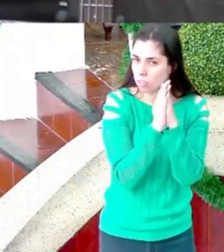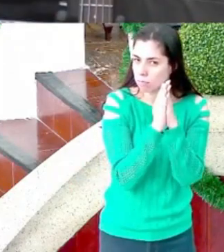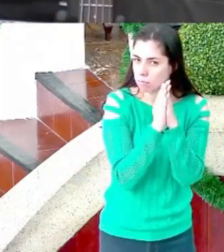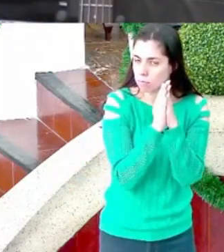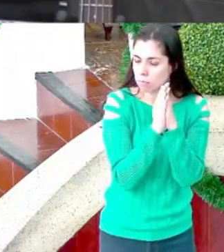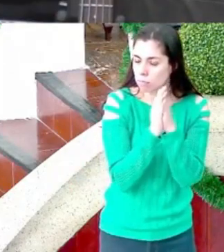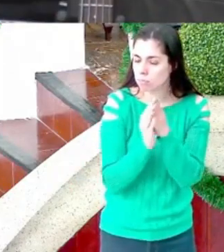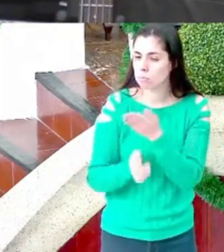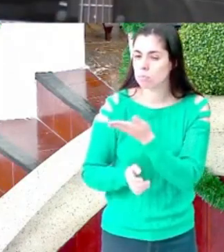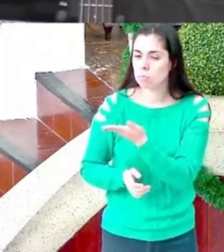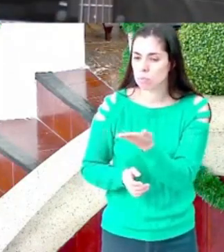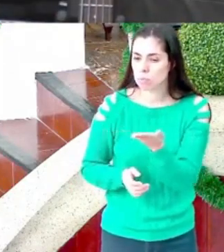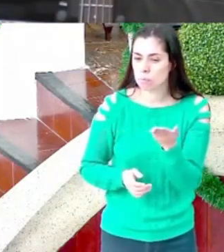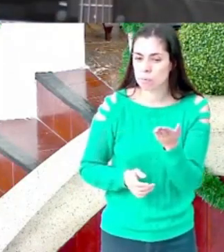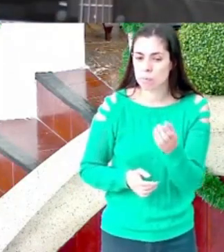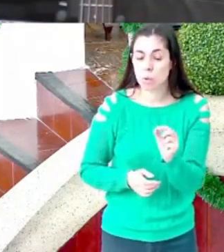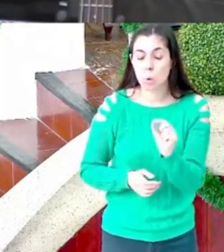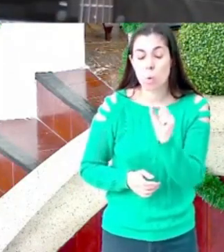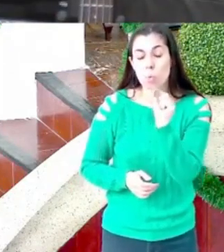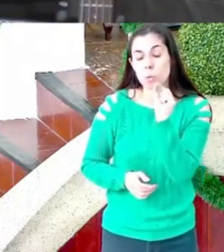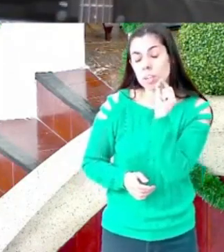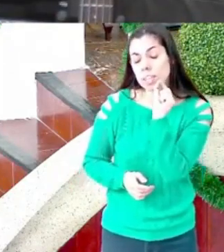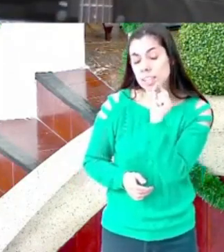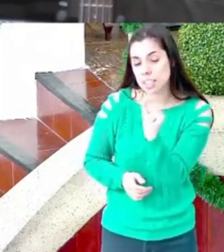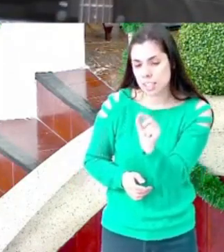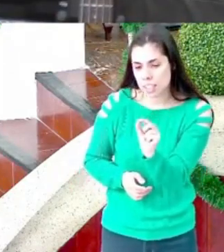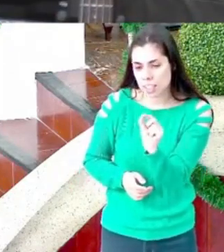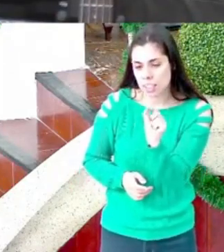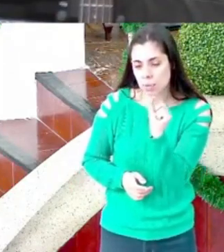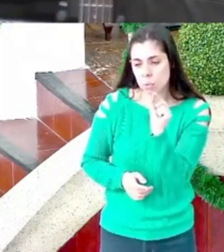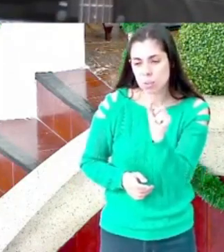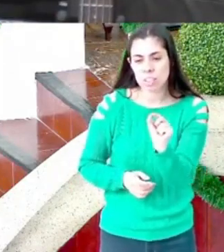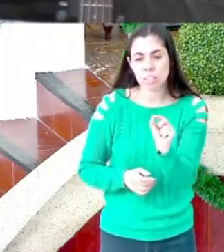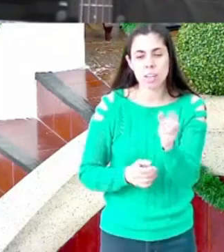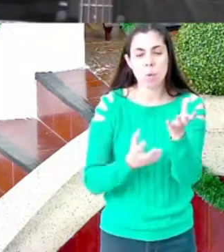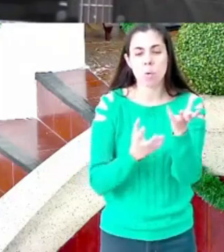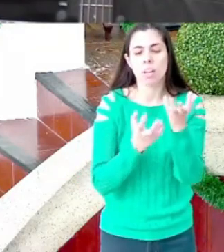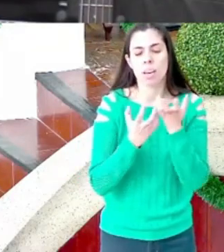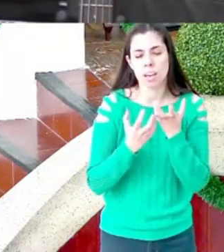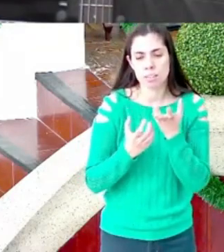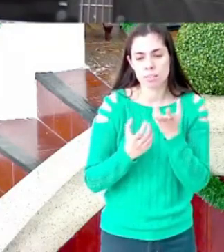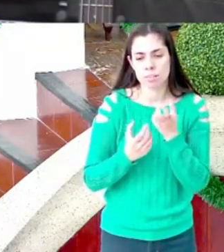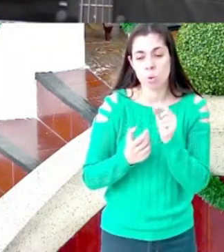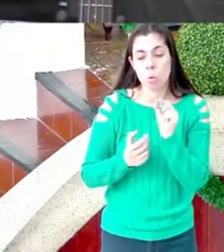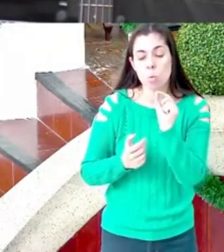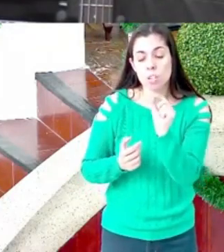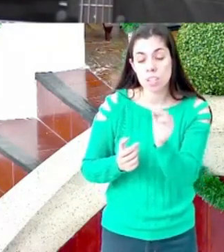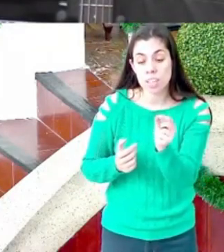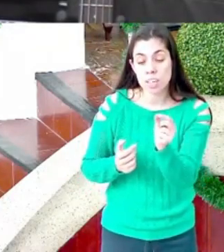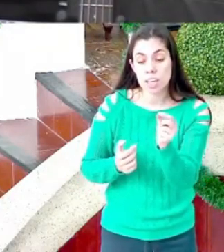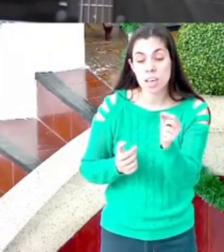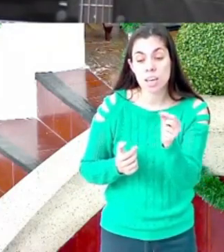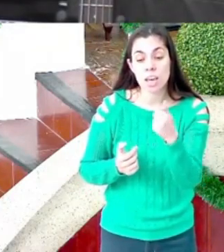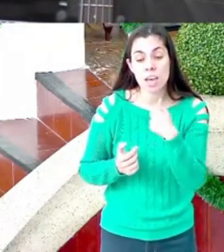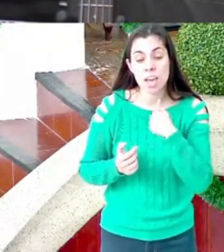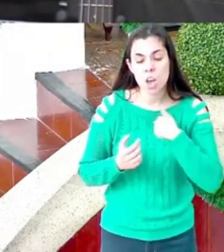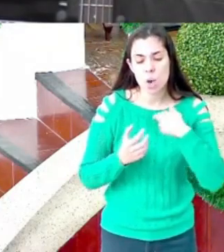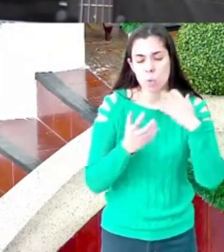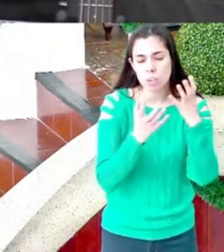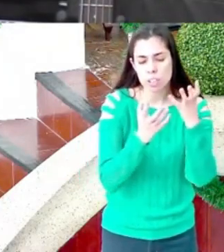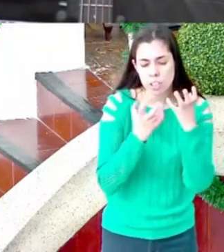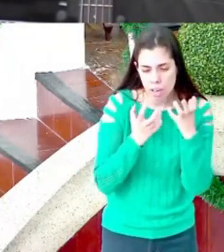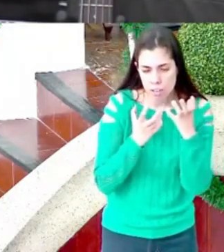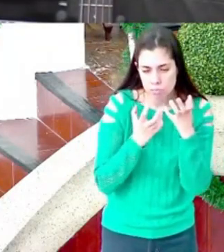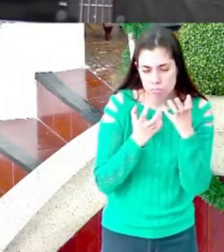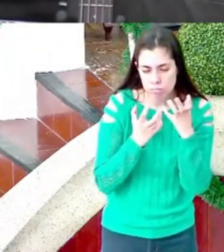da igreja, mas aquilo que fazemos de bom em qualquer lugar que estejamos. Queridos,